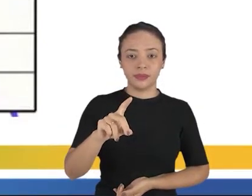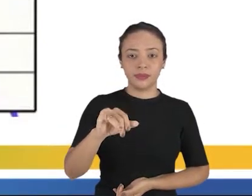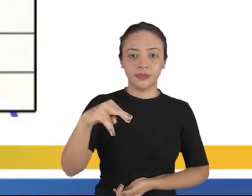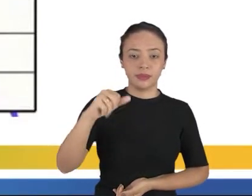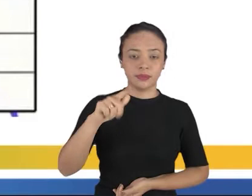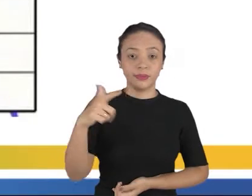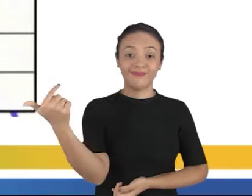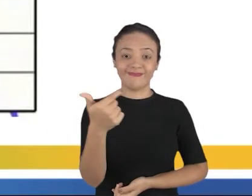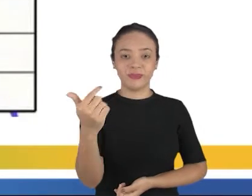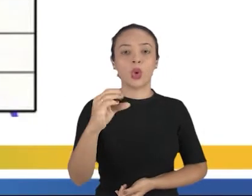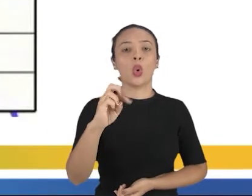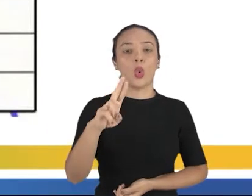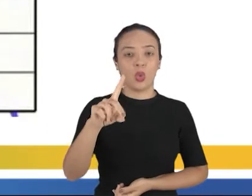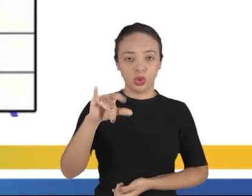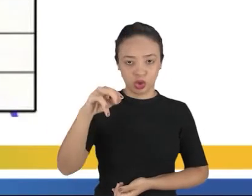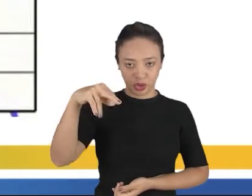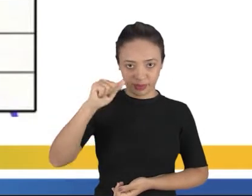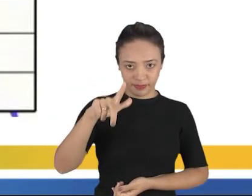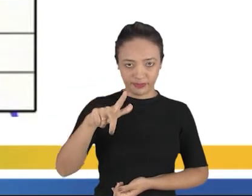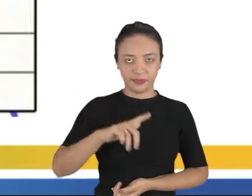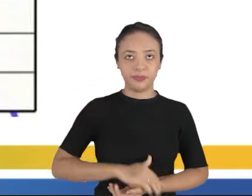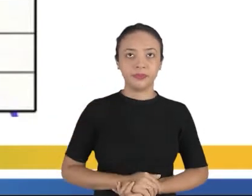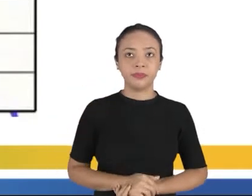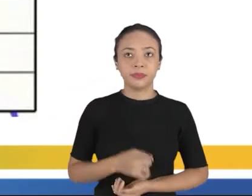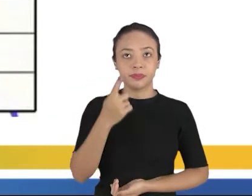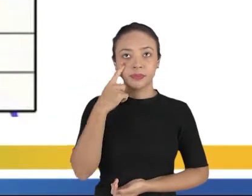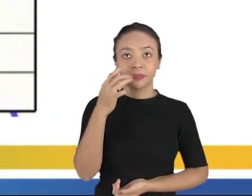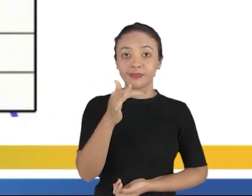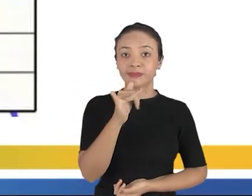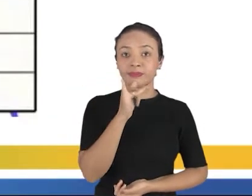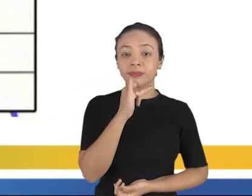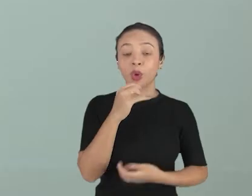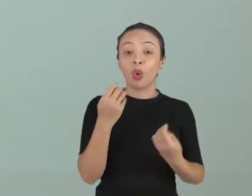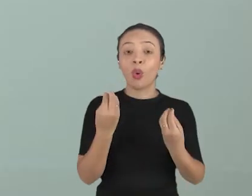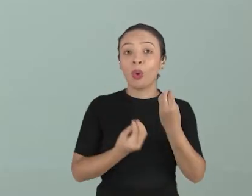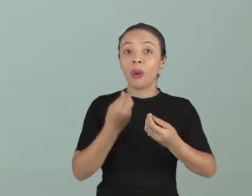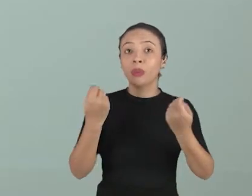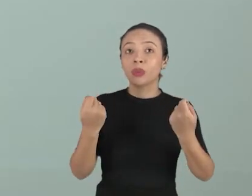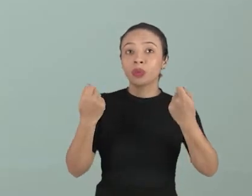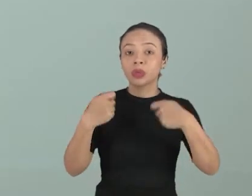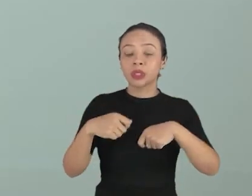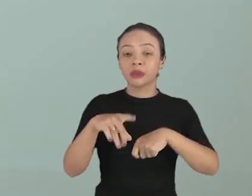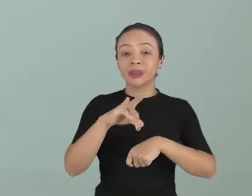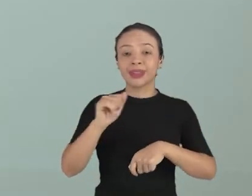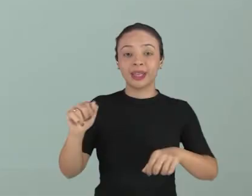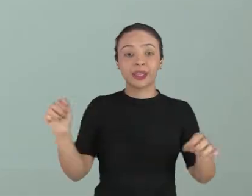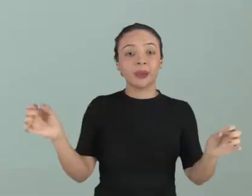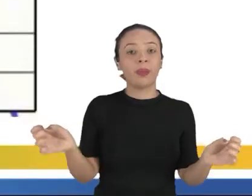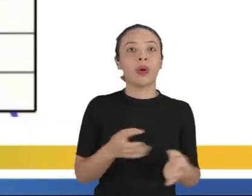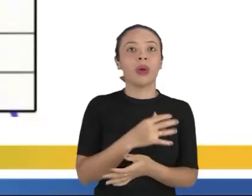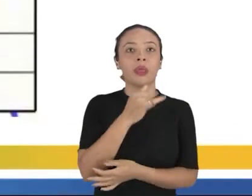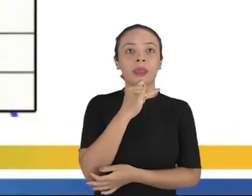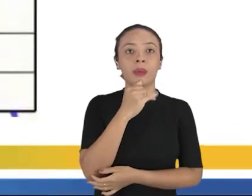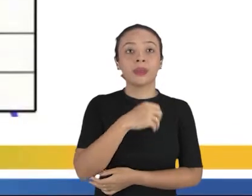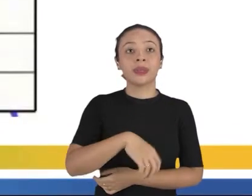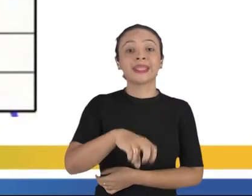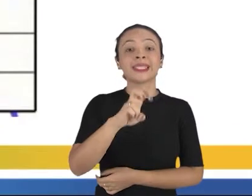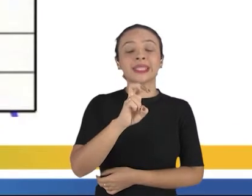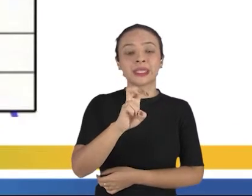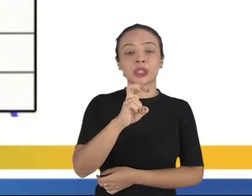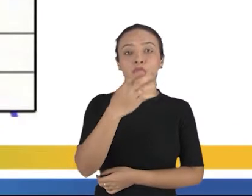forma ordinal, ok? Olha o exemplo de como falar dessas datas completas aí, ó. 5 de fevereiro